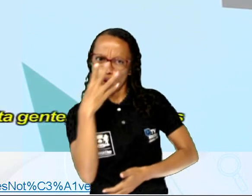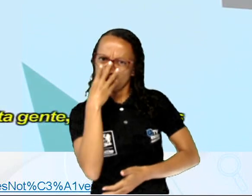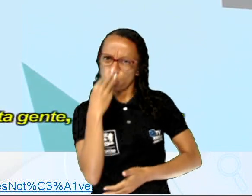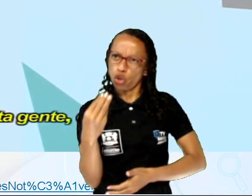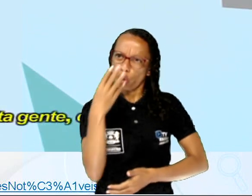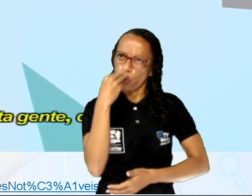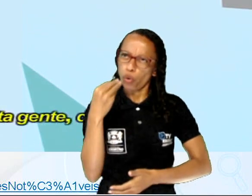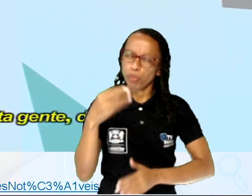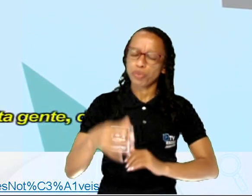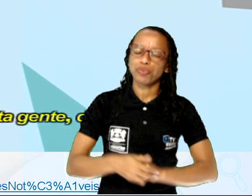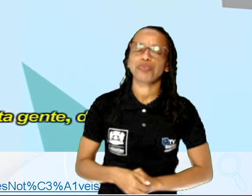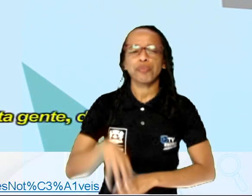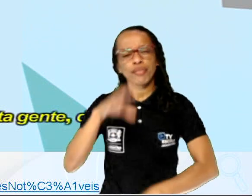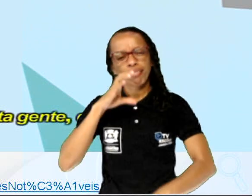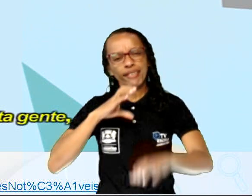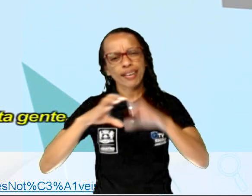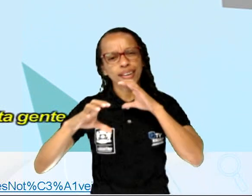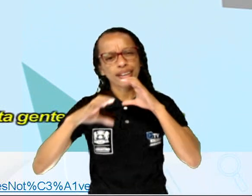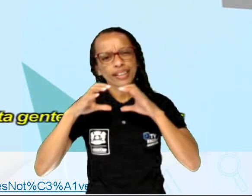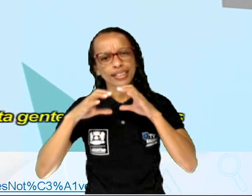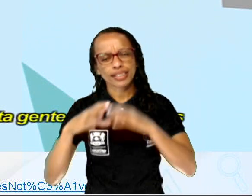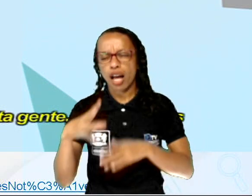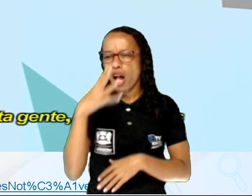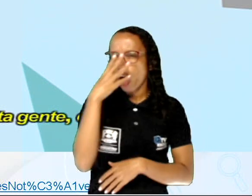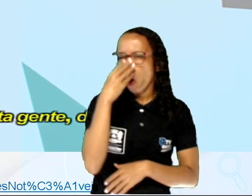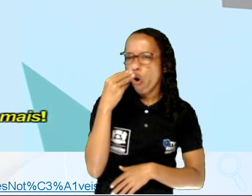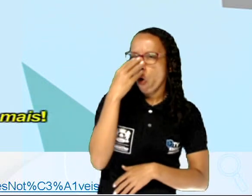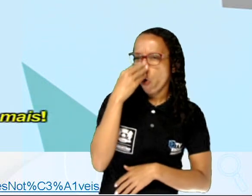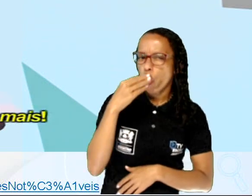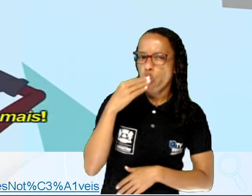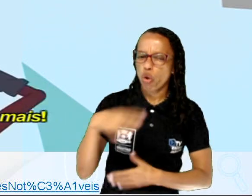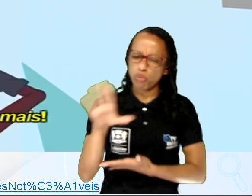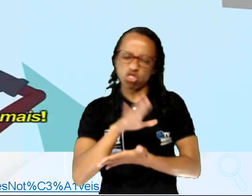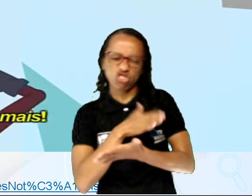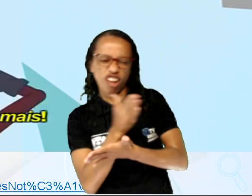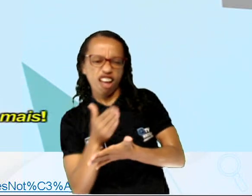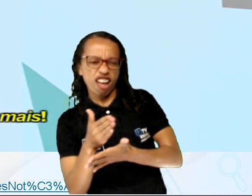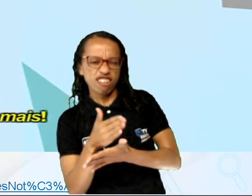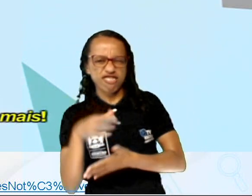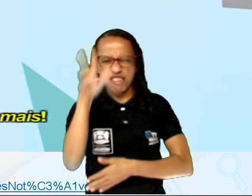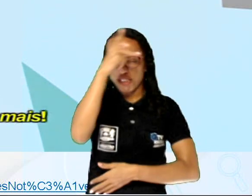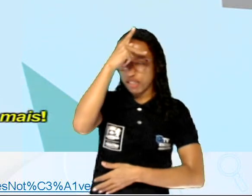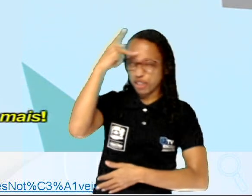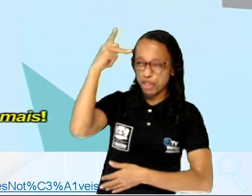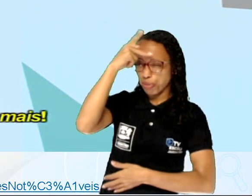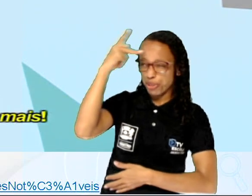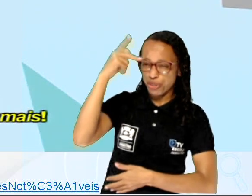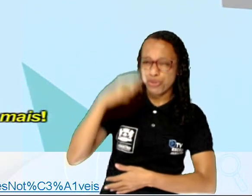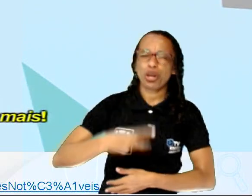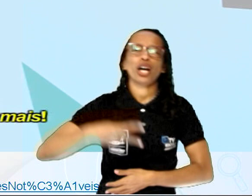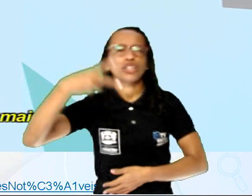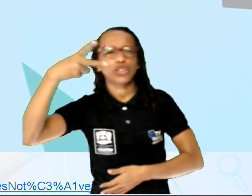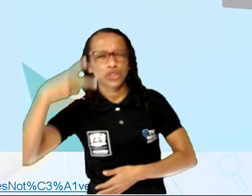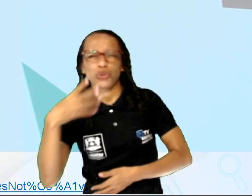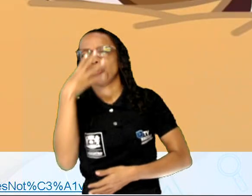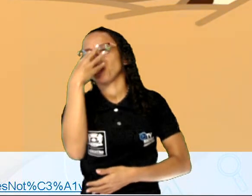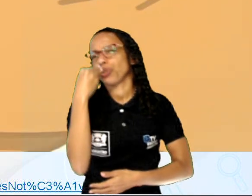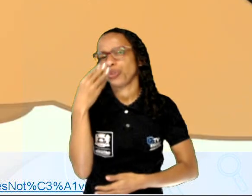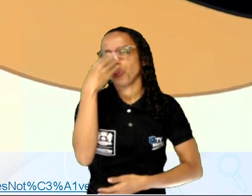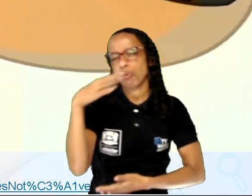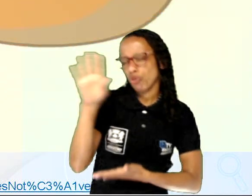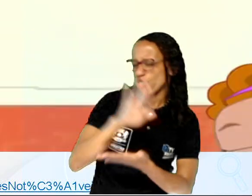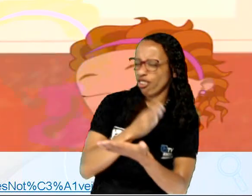Um lobão incomoda muita gente. 2 lobões incomodam muito mais.